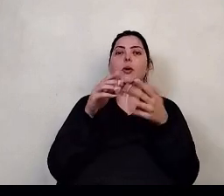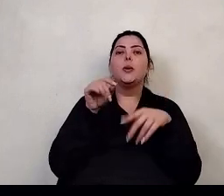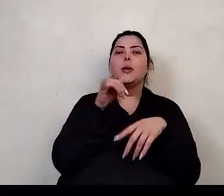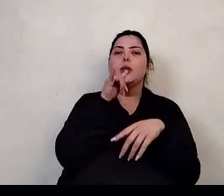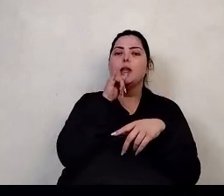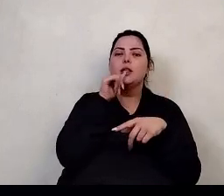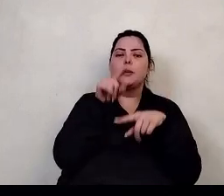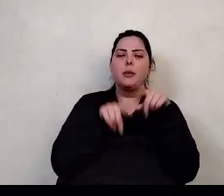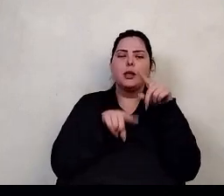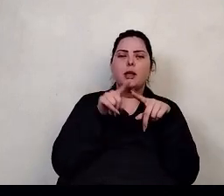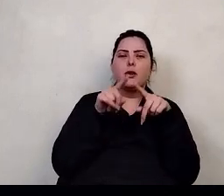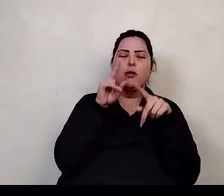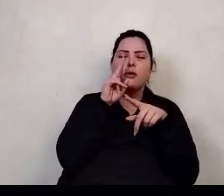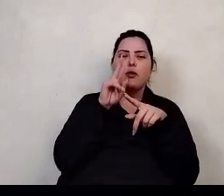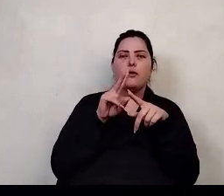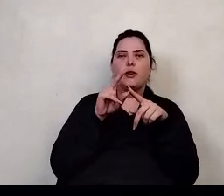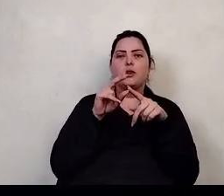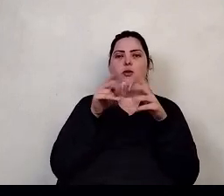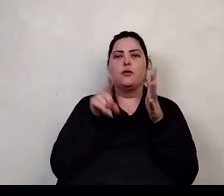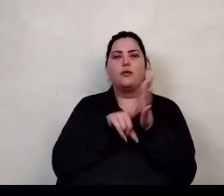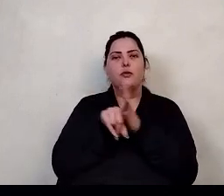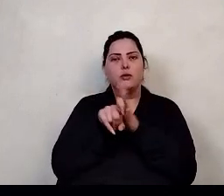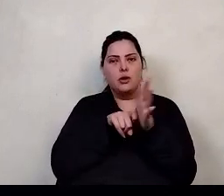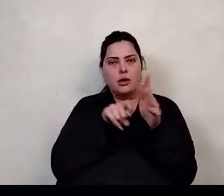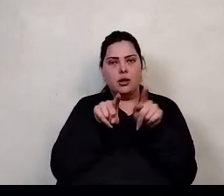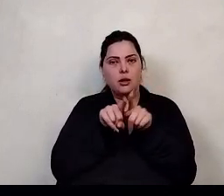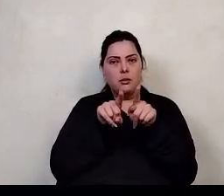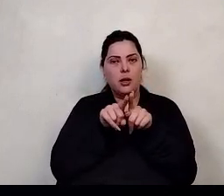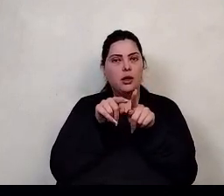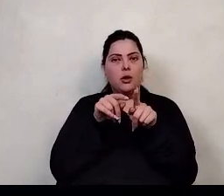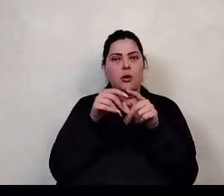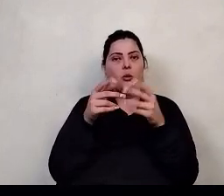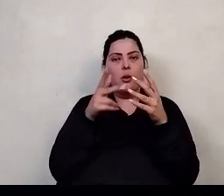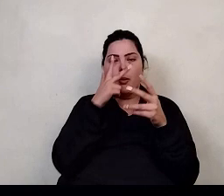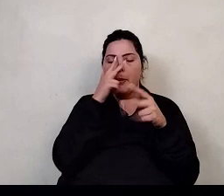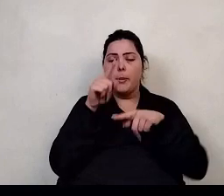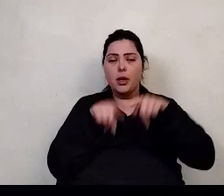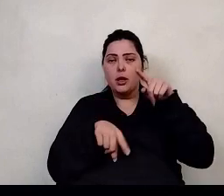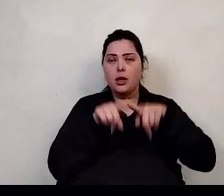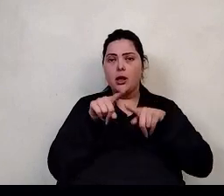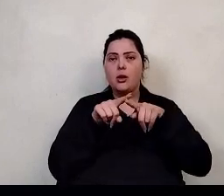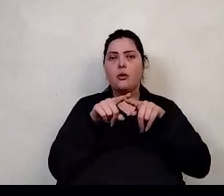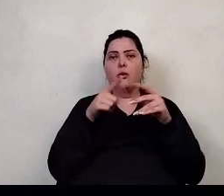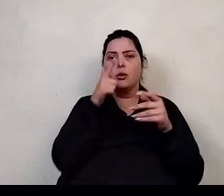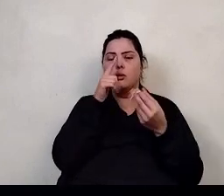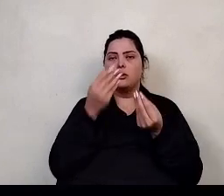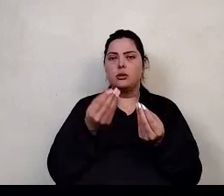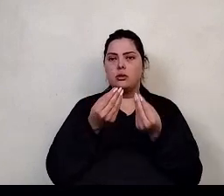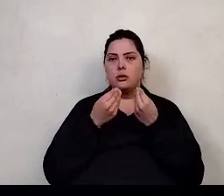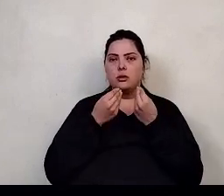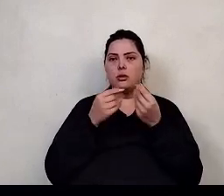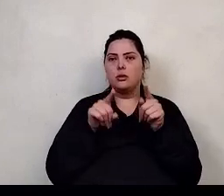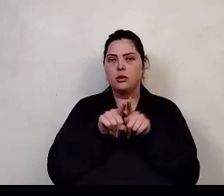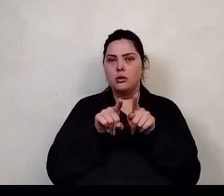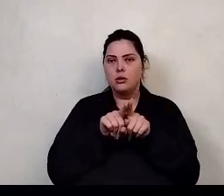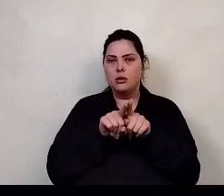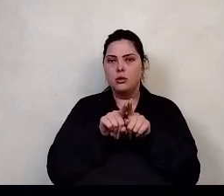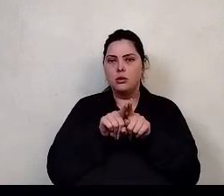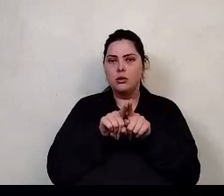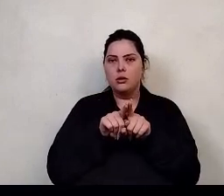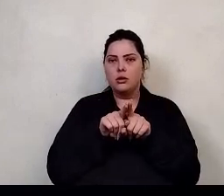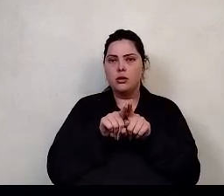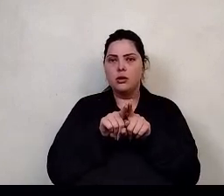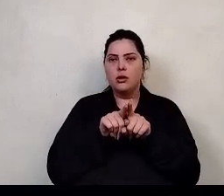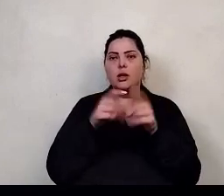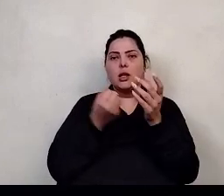que visualizar a minha funcionalidade como sendo um componente. Ou seja, eu vou entregar um endpoint, e o endpoint é o cadastro